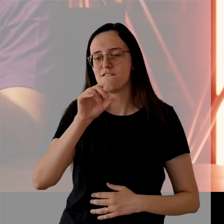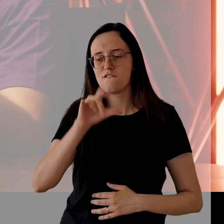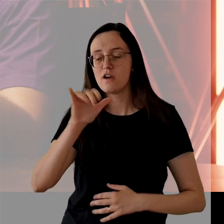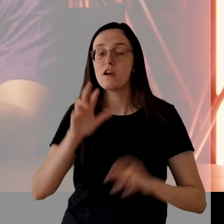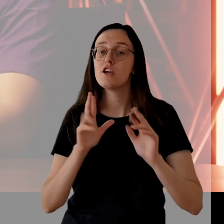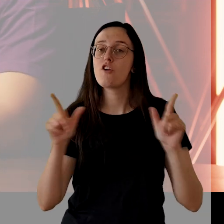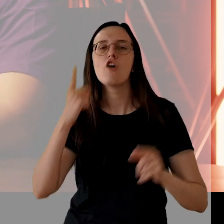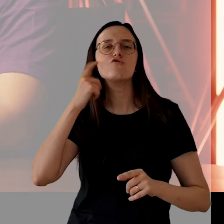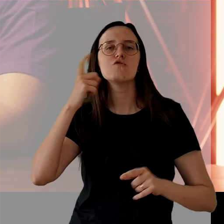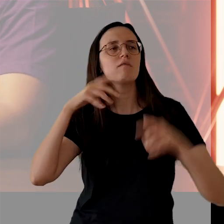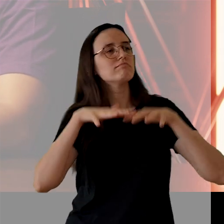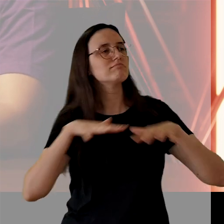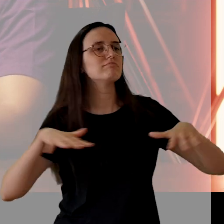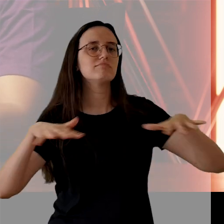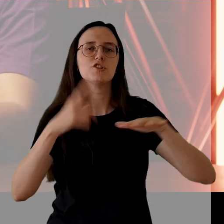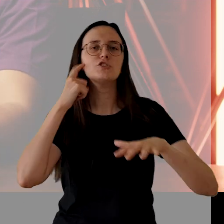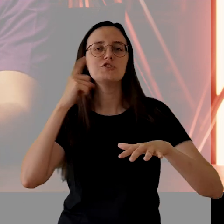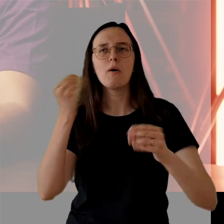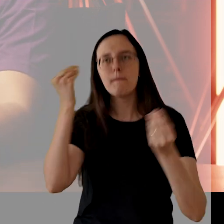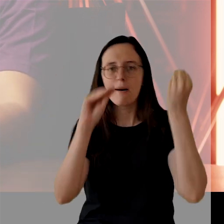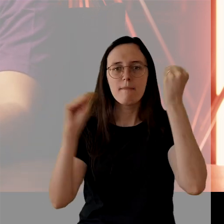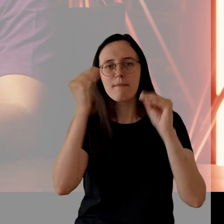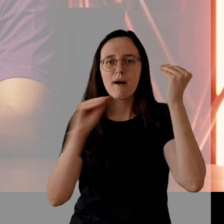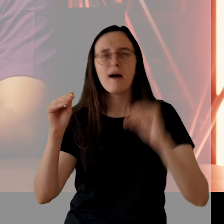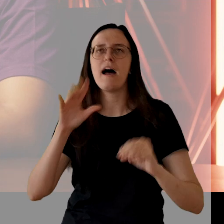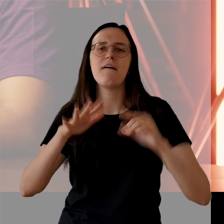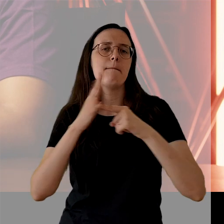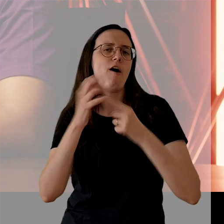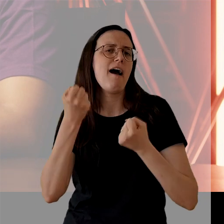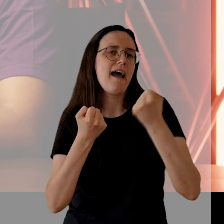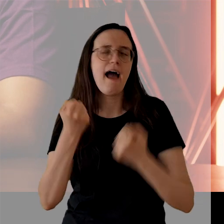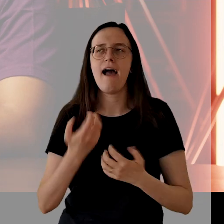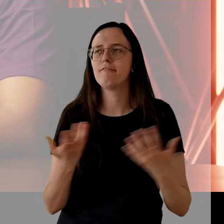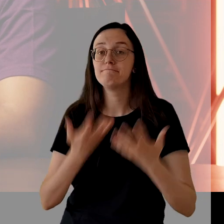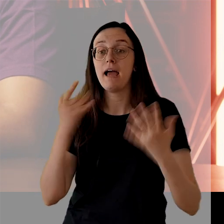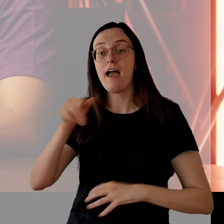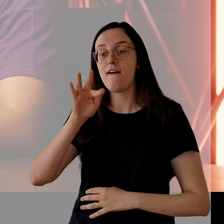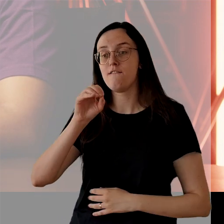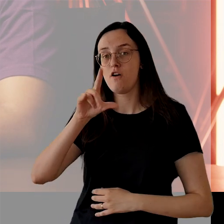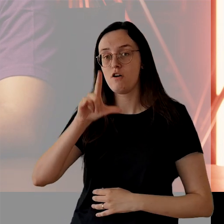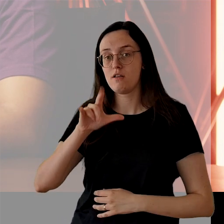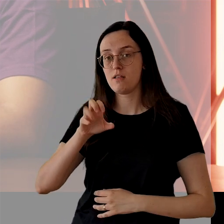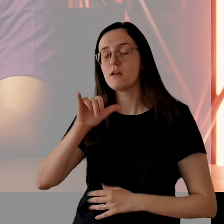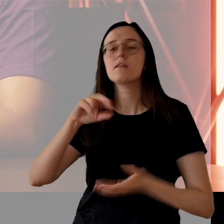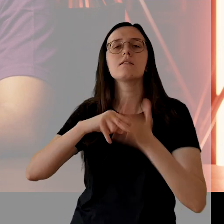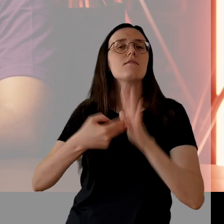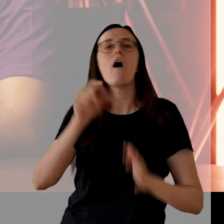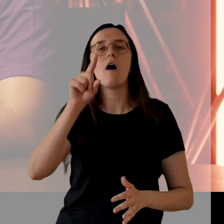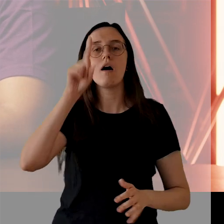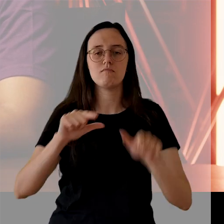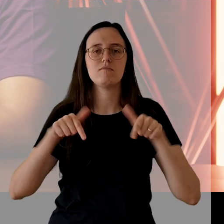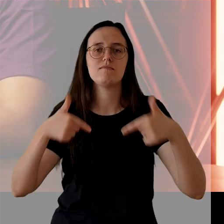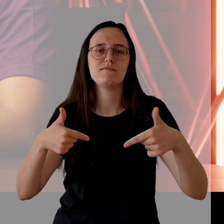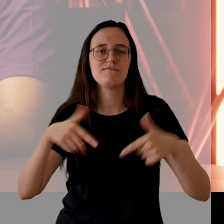sons ambientes ou dos sons de efeito, que poderia ser um motor de um carro, o processo da Foley está muito ligado a ações físicas,